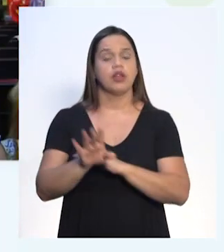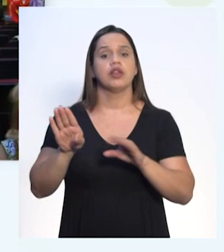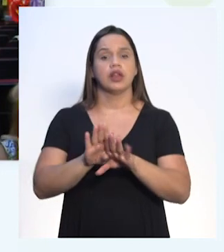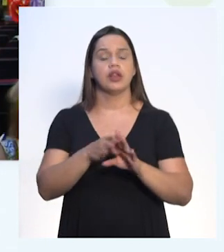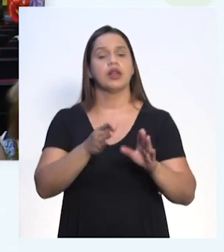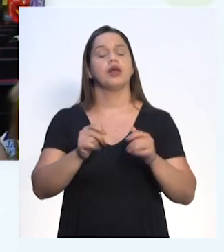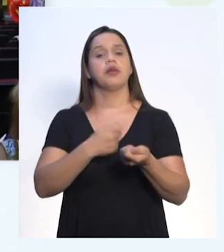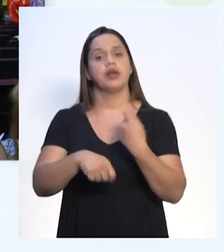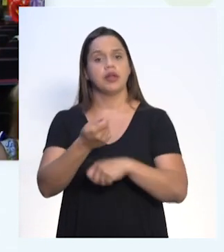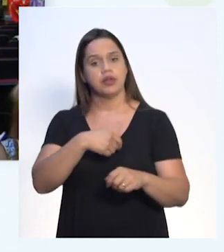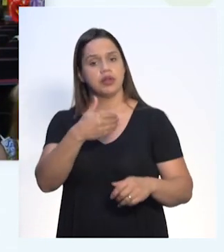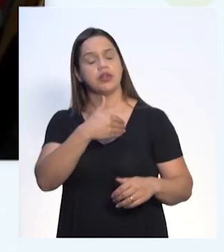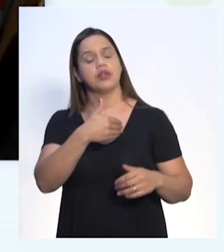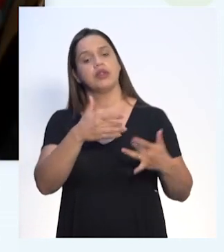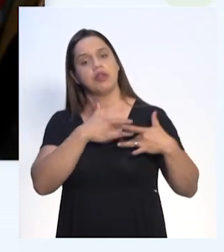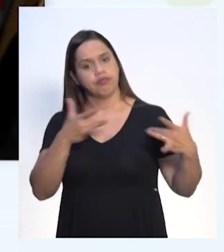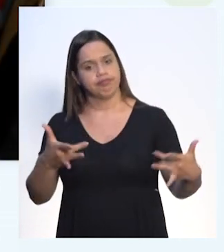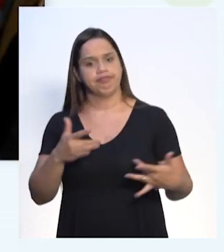economia solidária.